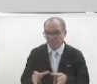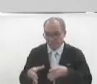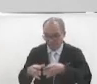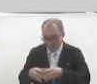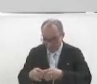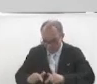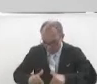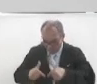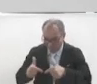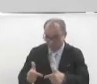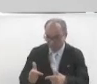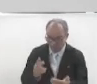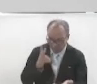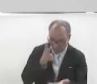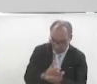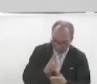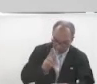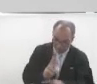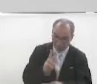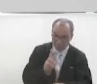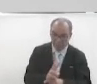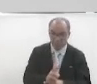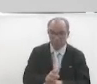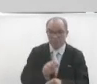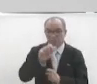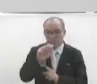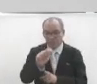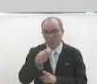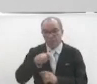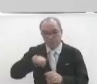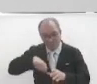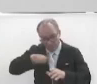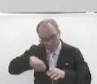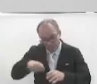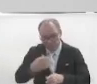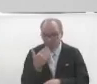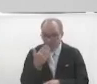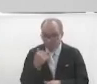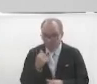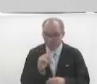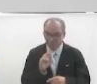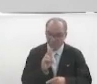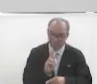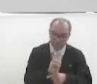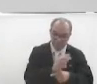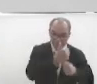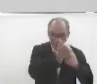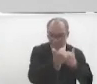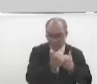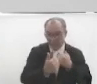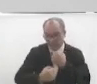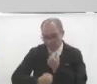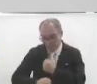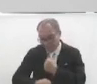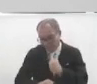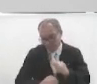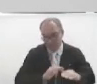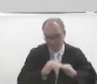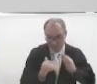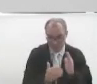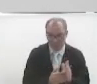permanente de atividades de apoio a merendeira B auxiliar de serviços gerais